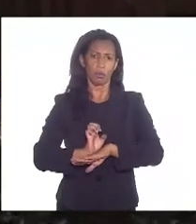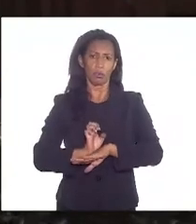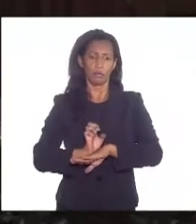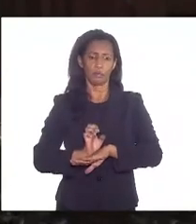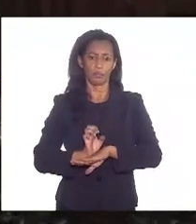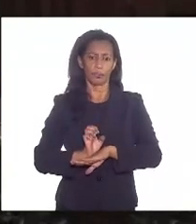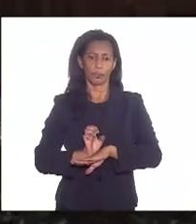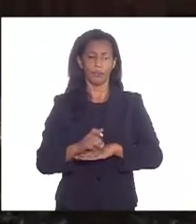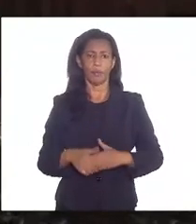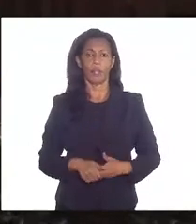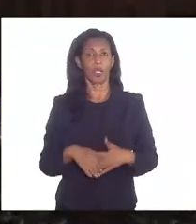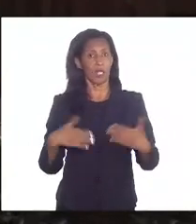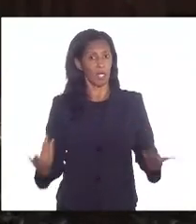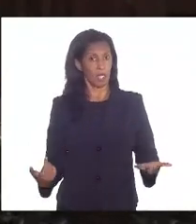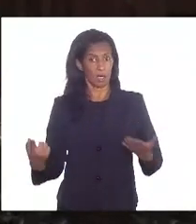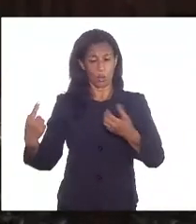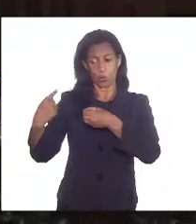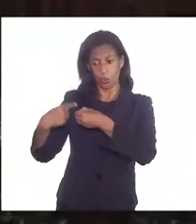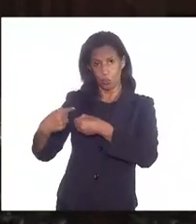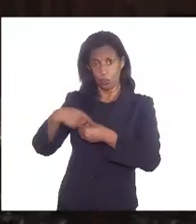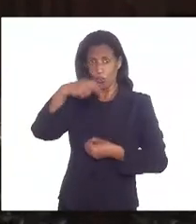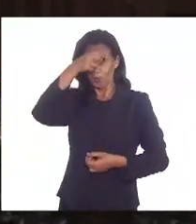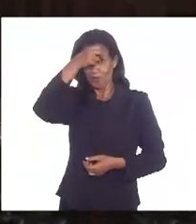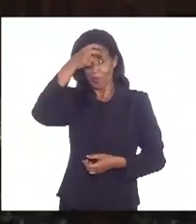os municípios